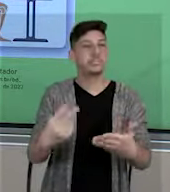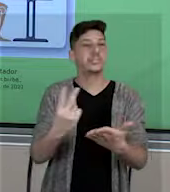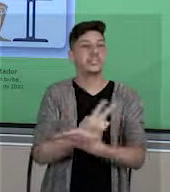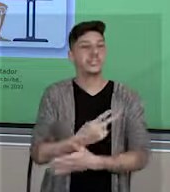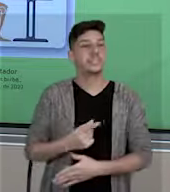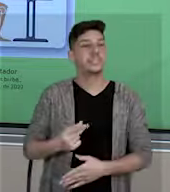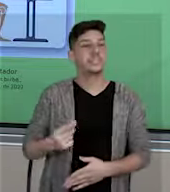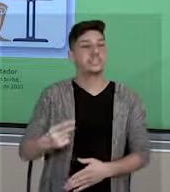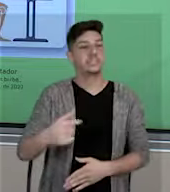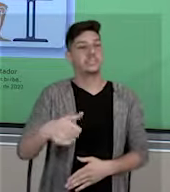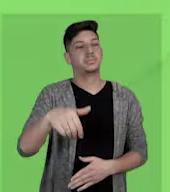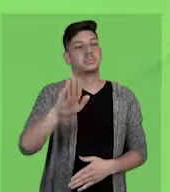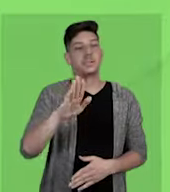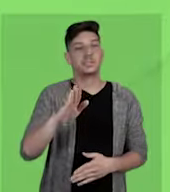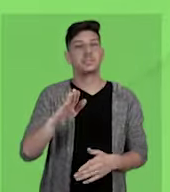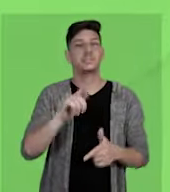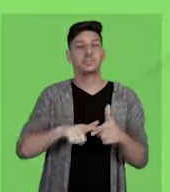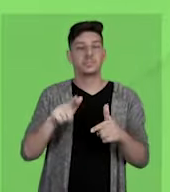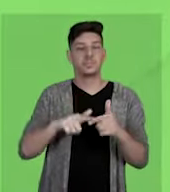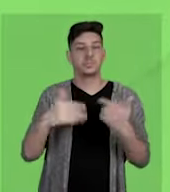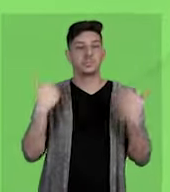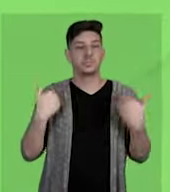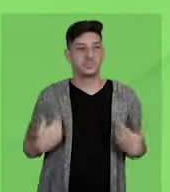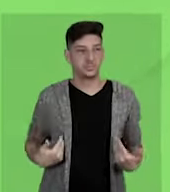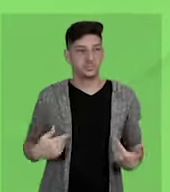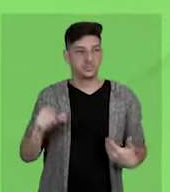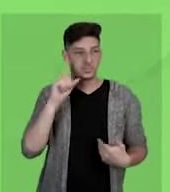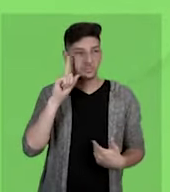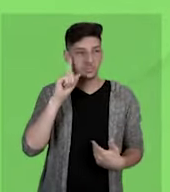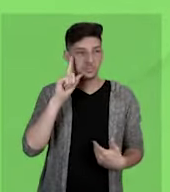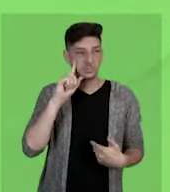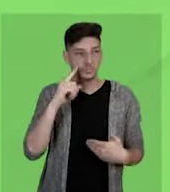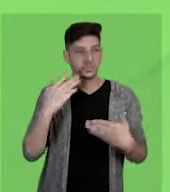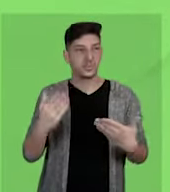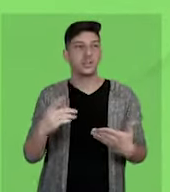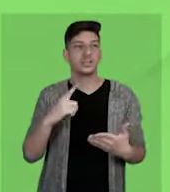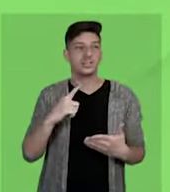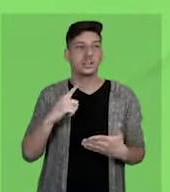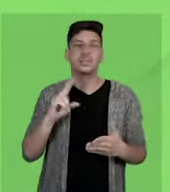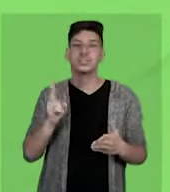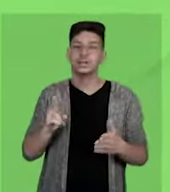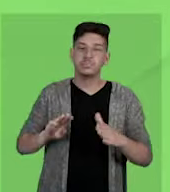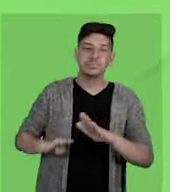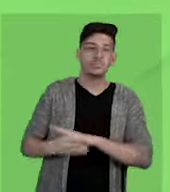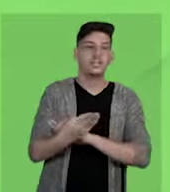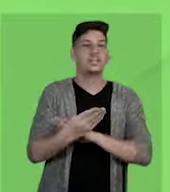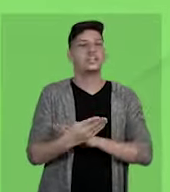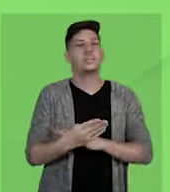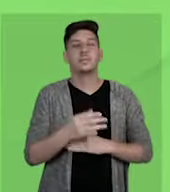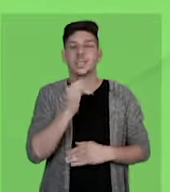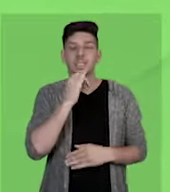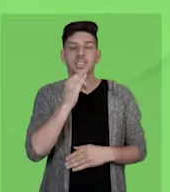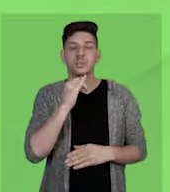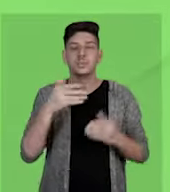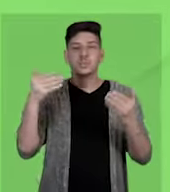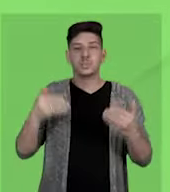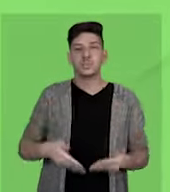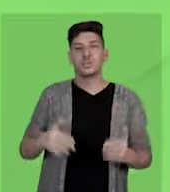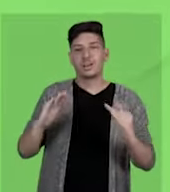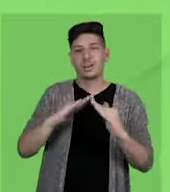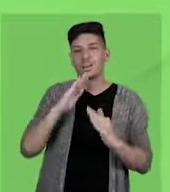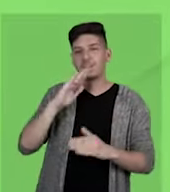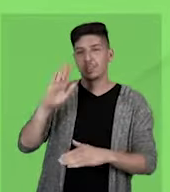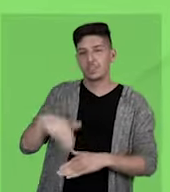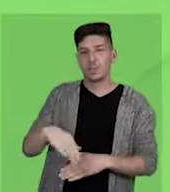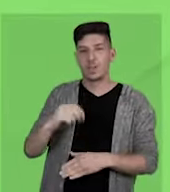esses desvios posturais no nosso cotidiano. Então, a gente tem aquela mania, né? Chega no fim da tarde ou no começo da noite,